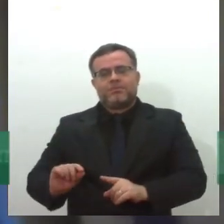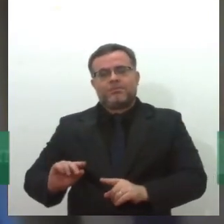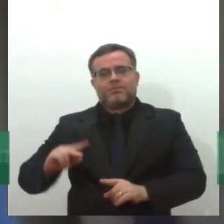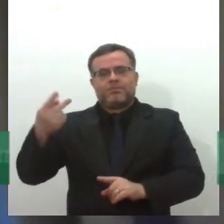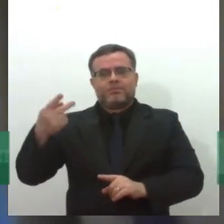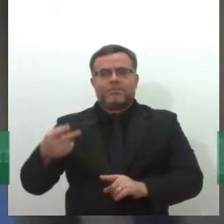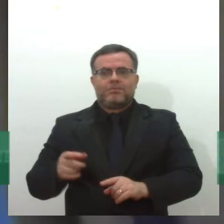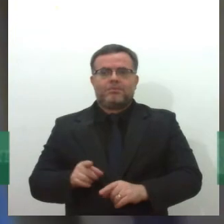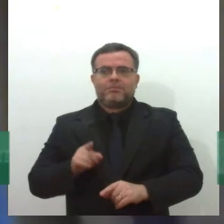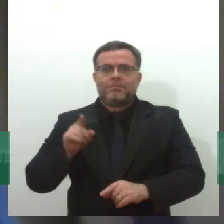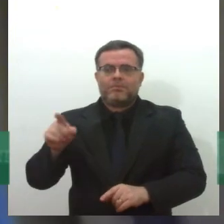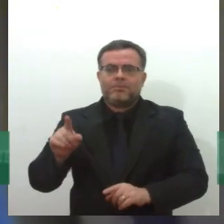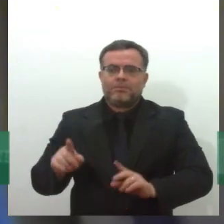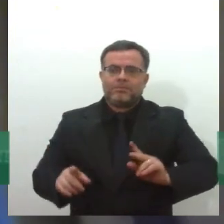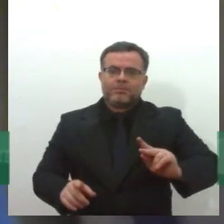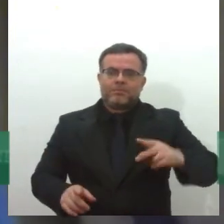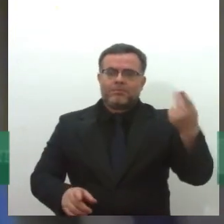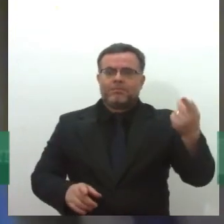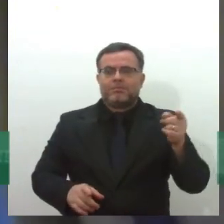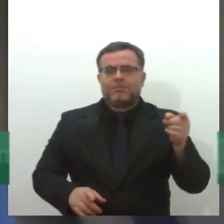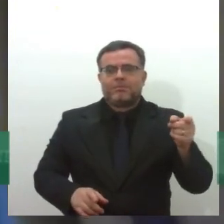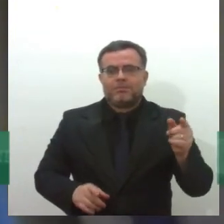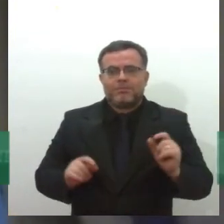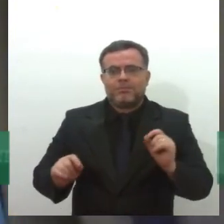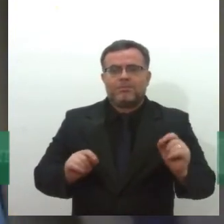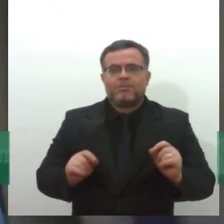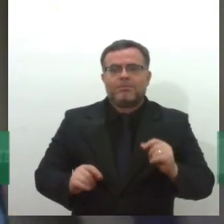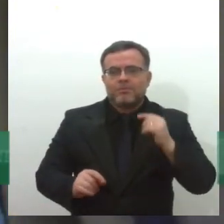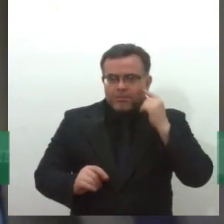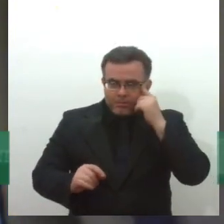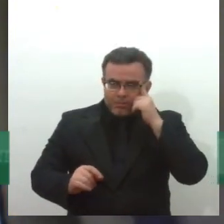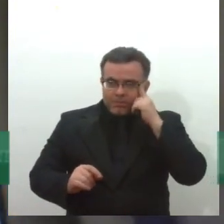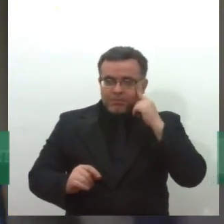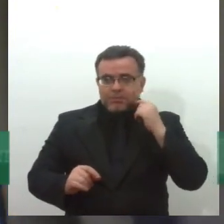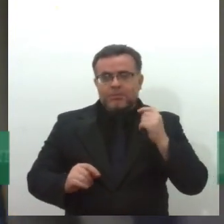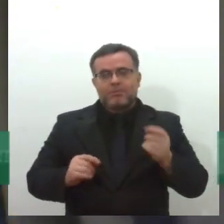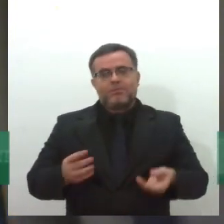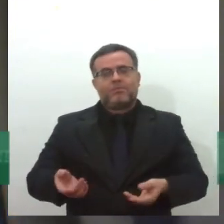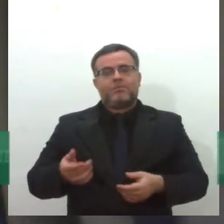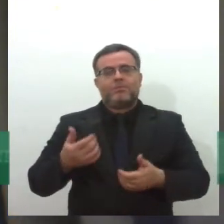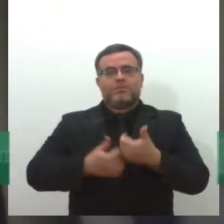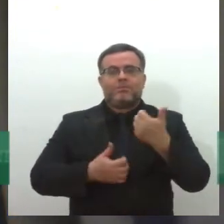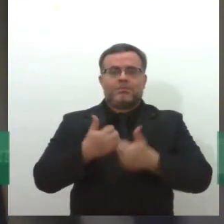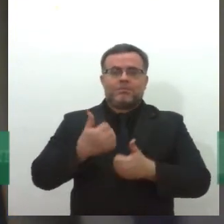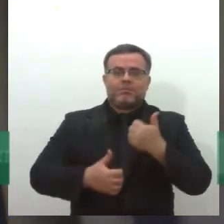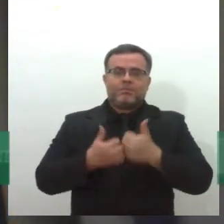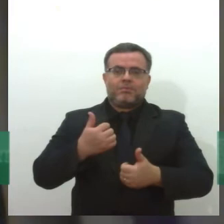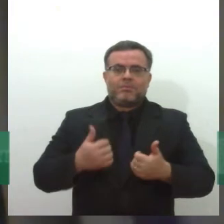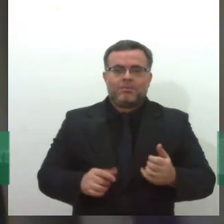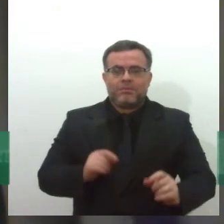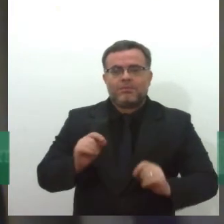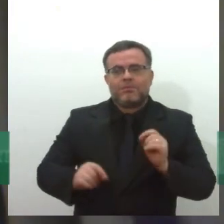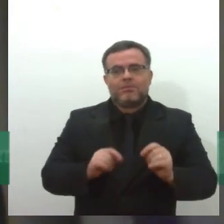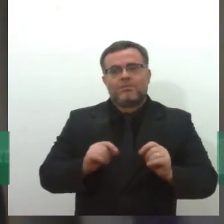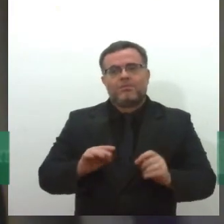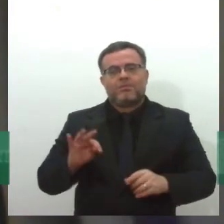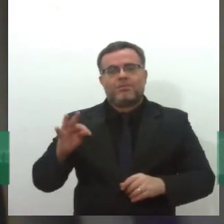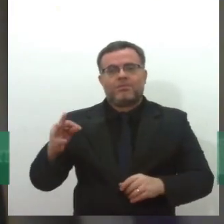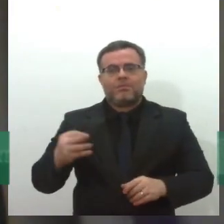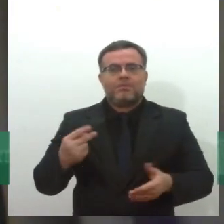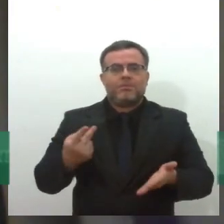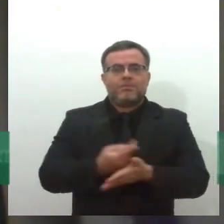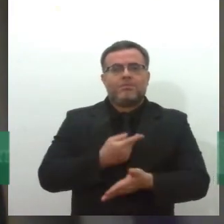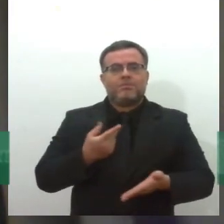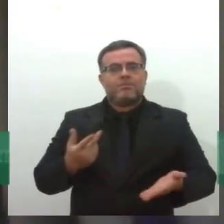outras commodities, né, que são alimentos, então o trigo, né, o arroz, todos esses alimentos